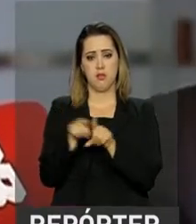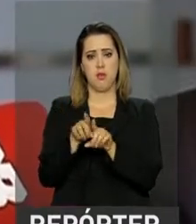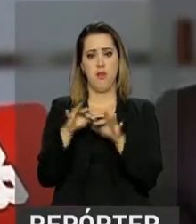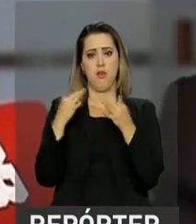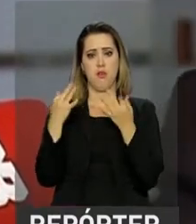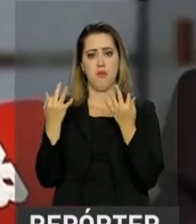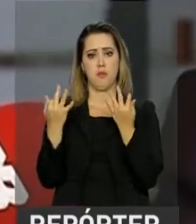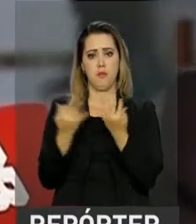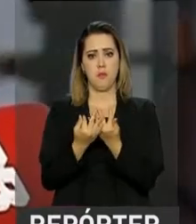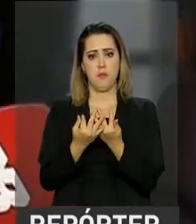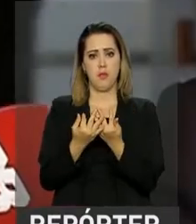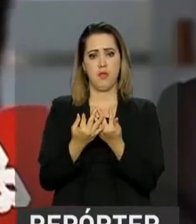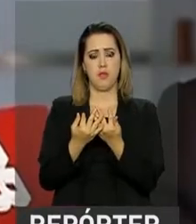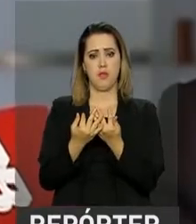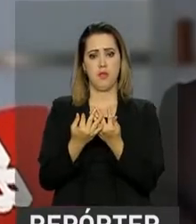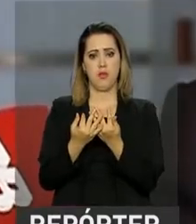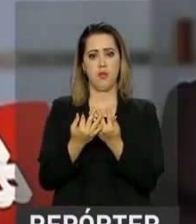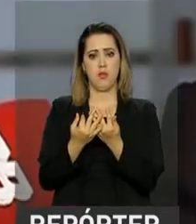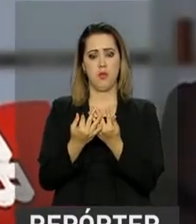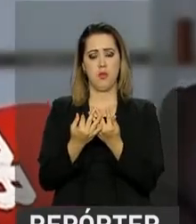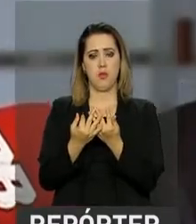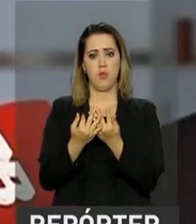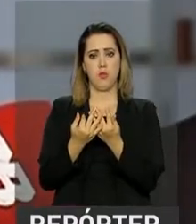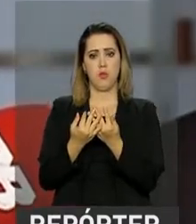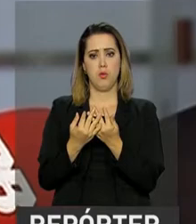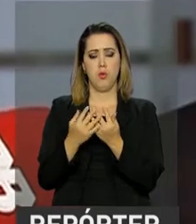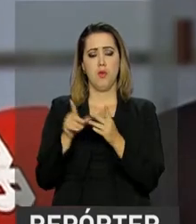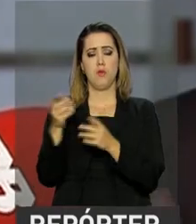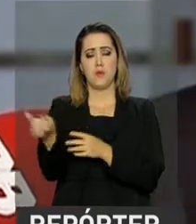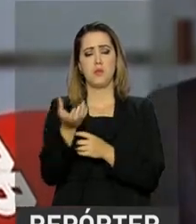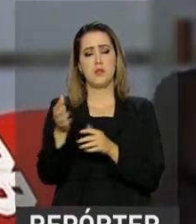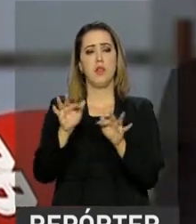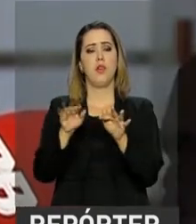família está entregando, o país está crescendo,